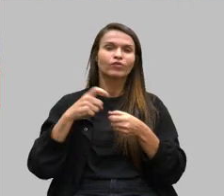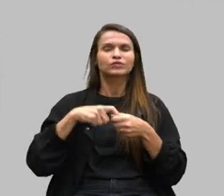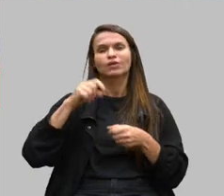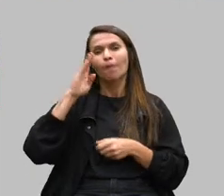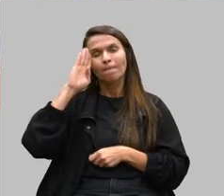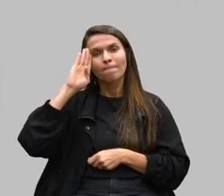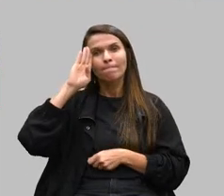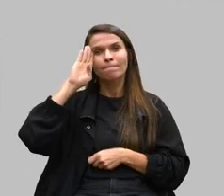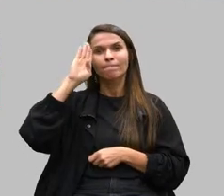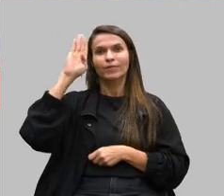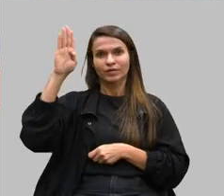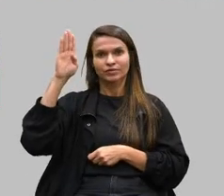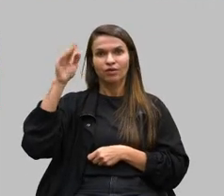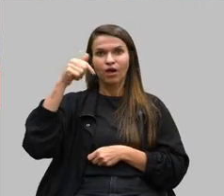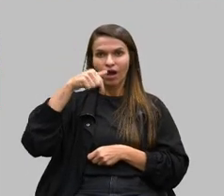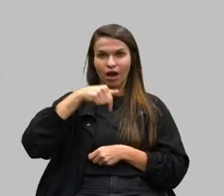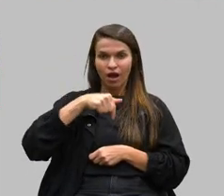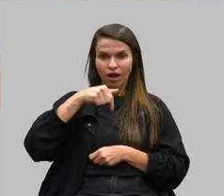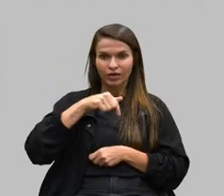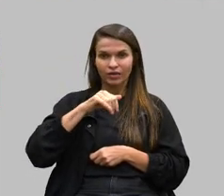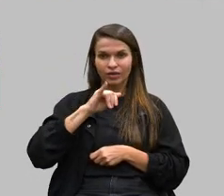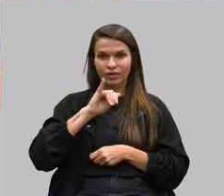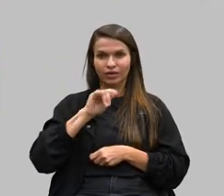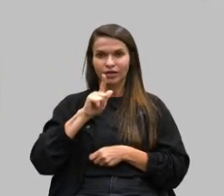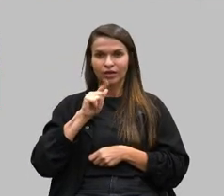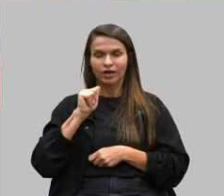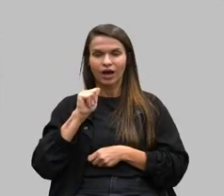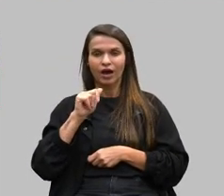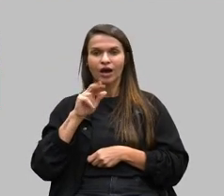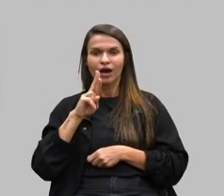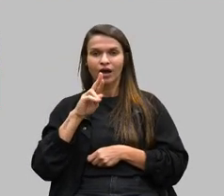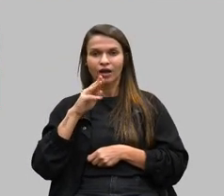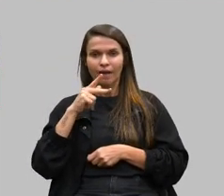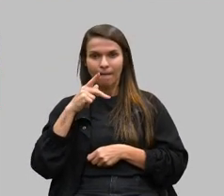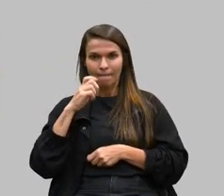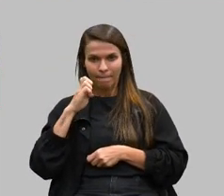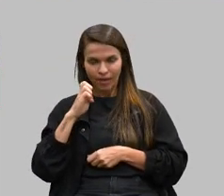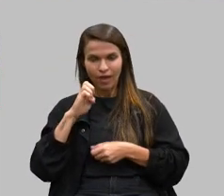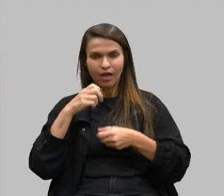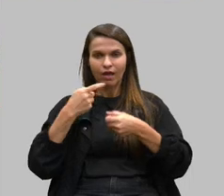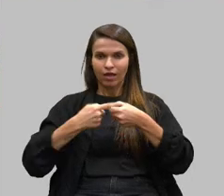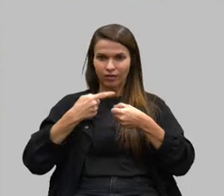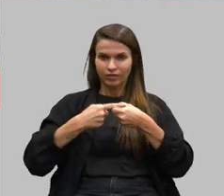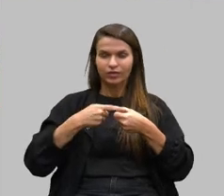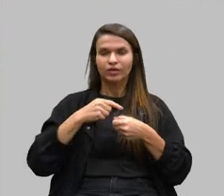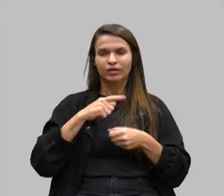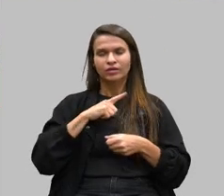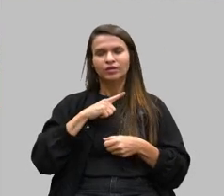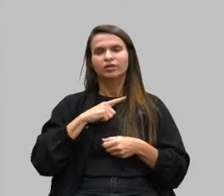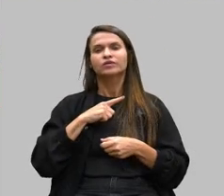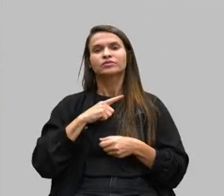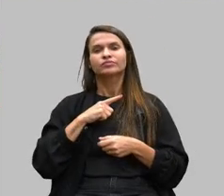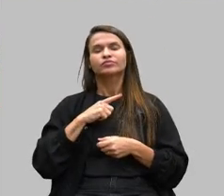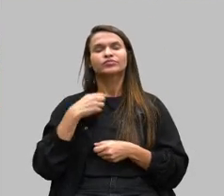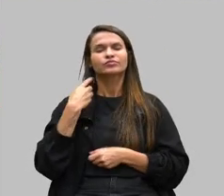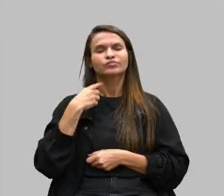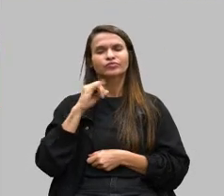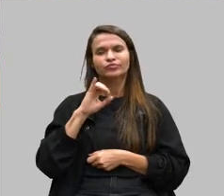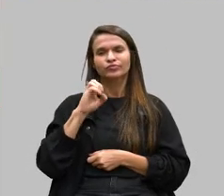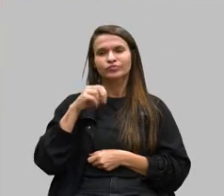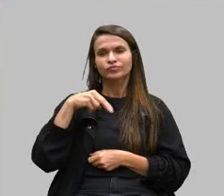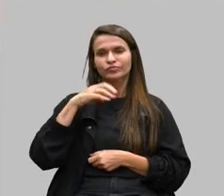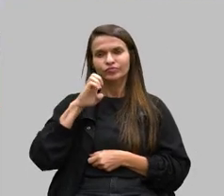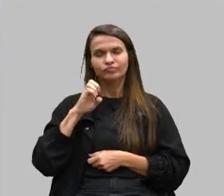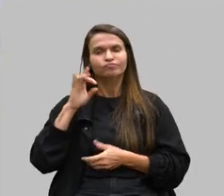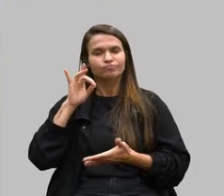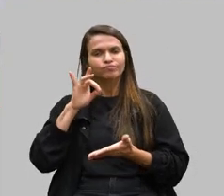né aqui em Garapé temos a necessidade né do deputado ion que realmente viu ô